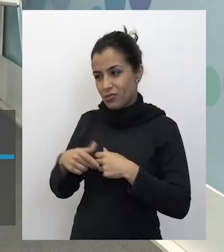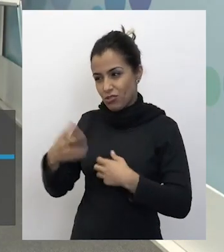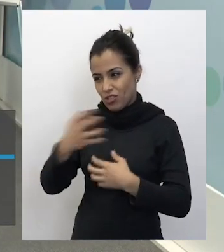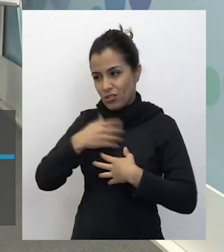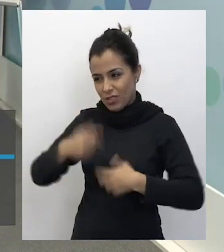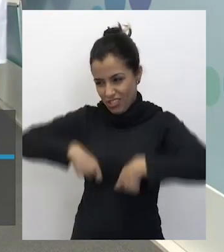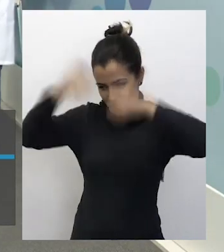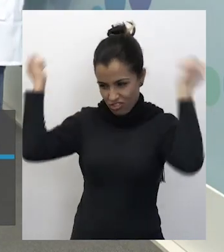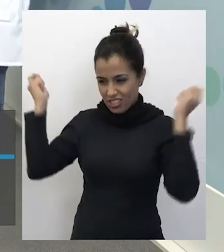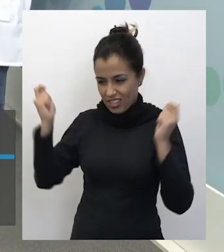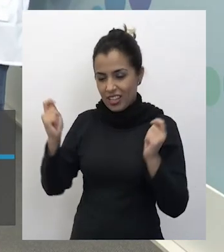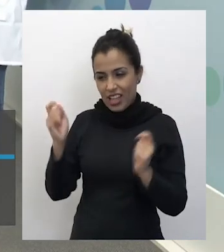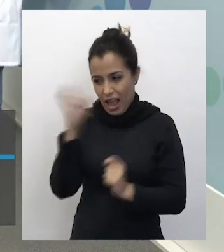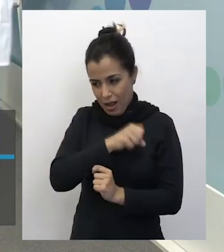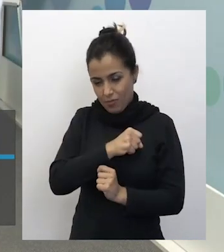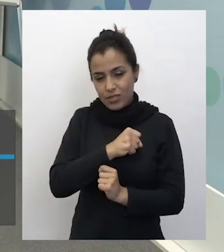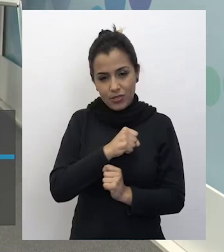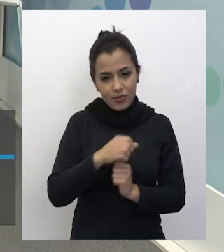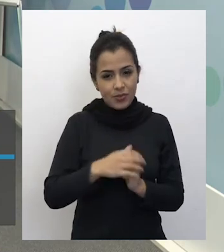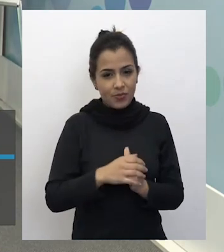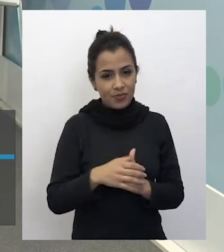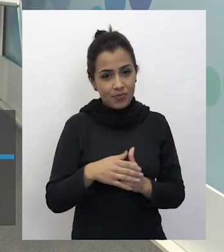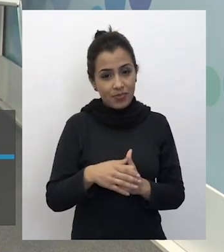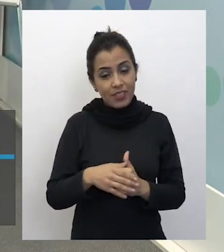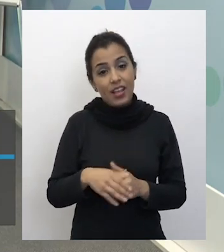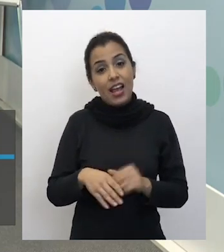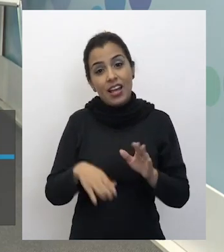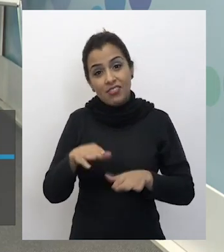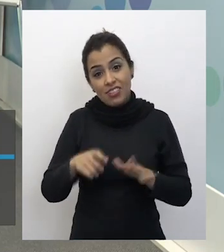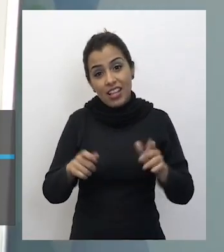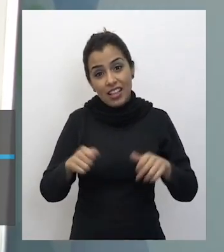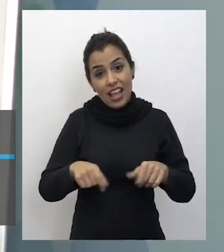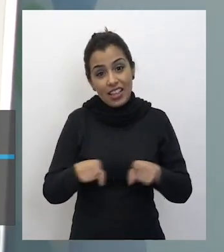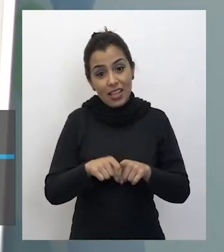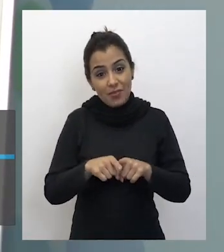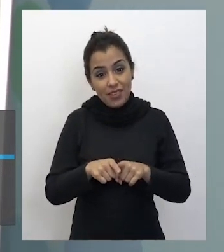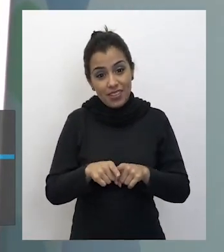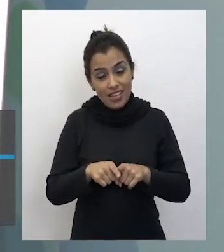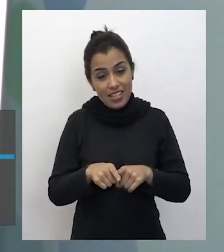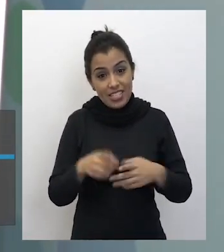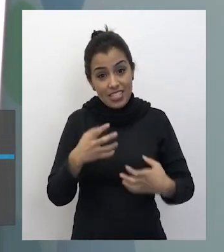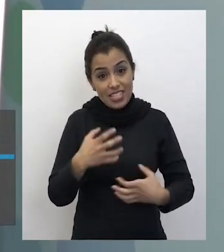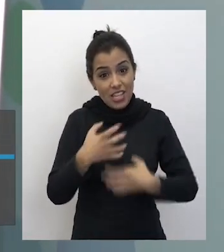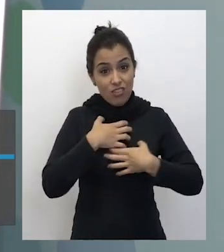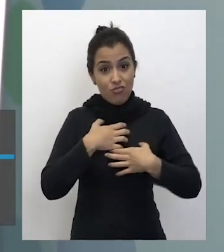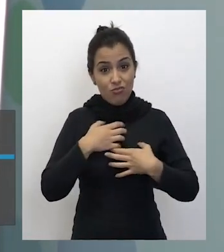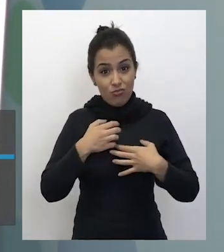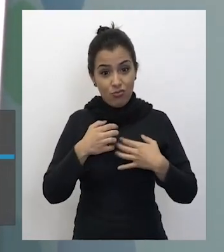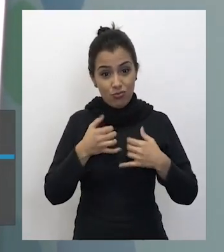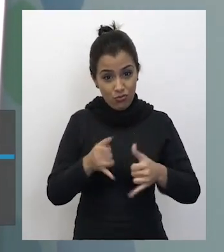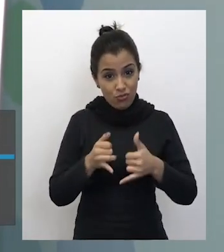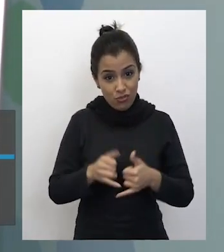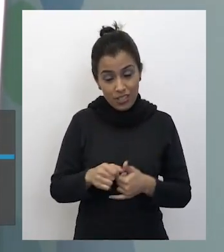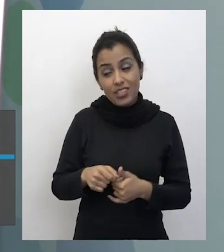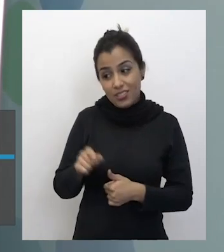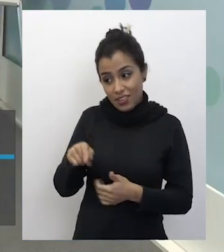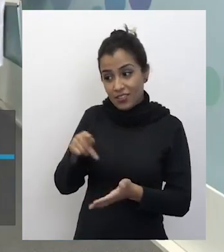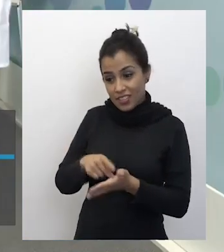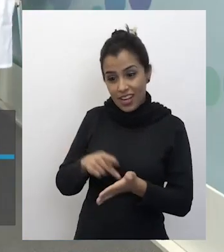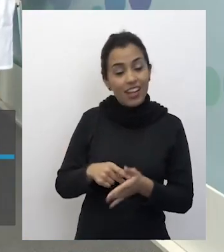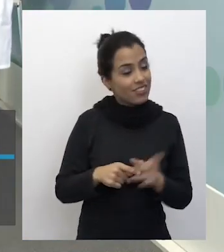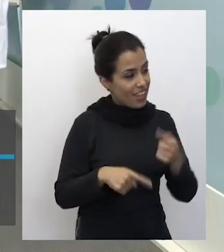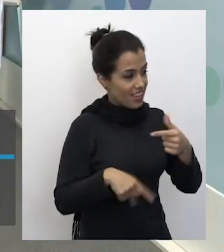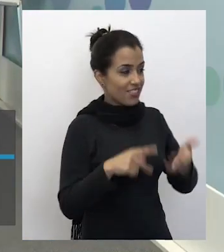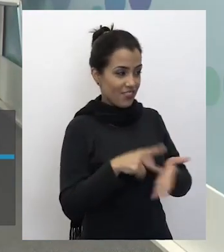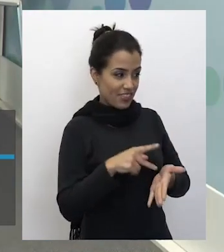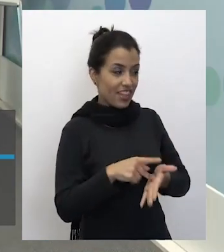Com as cargas e tal. E você consegue, às vezes, consegue até tomar uns choques, né? Ou dar choque em alguém, tá? Isso é um fato. Isso então, fato, isso aí